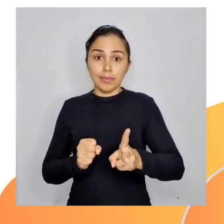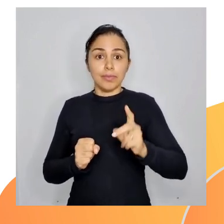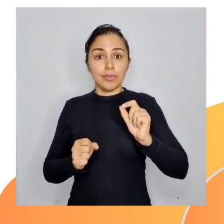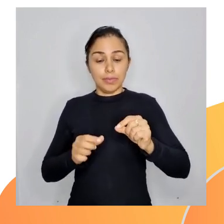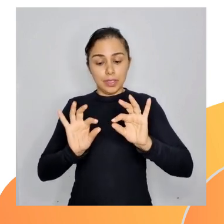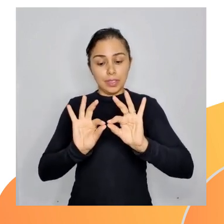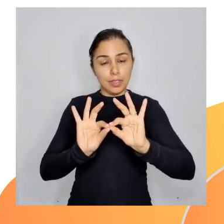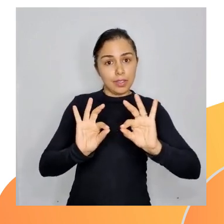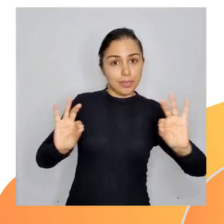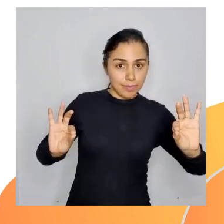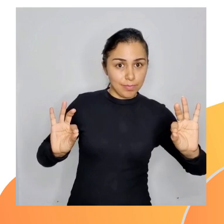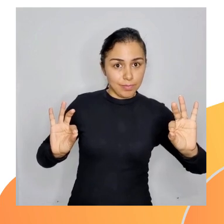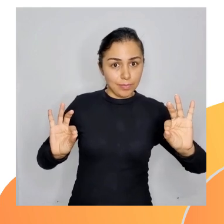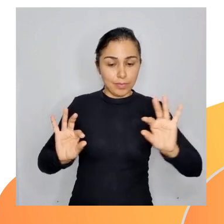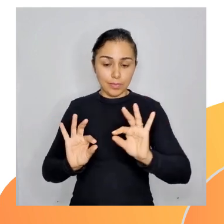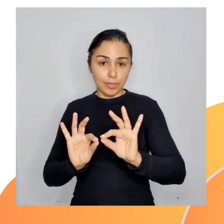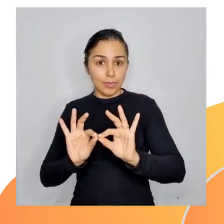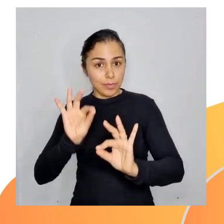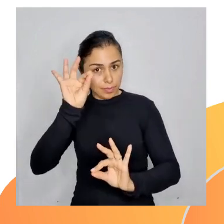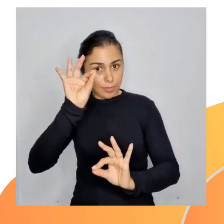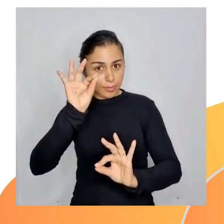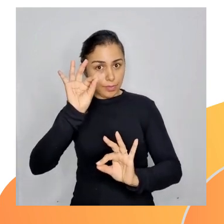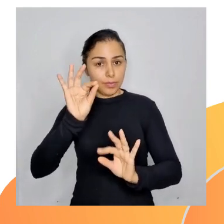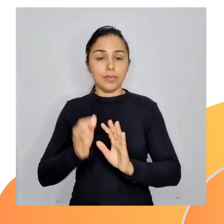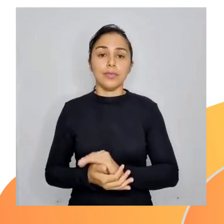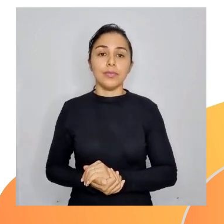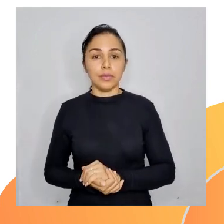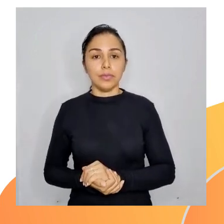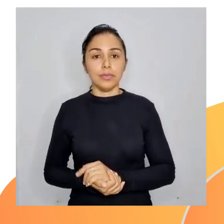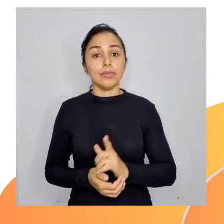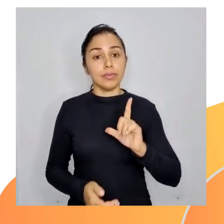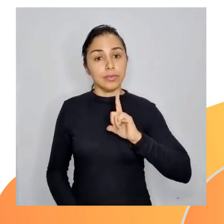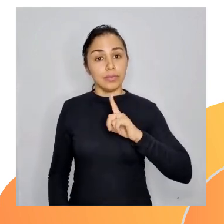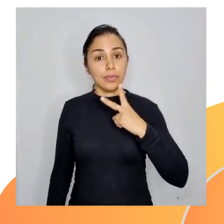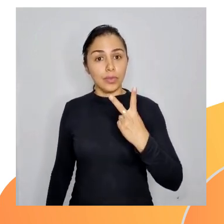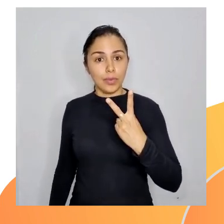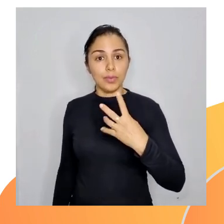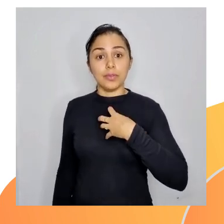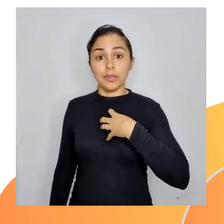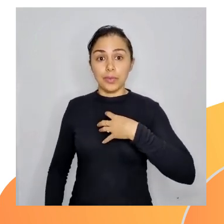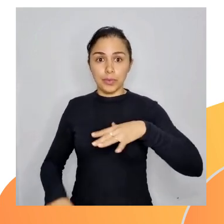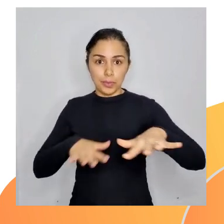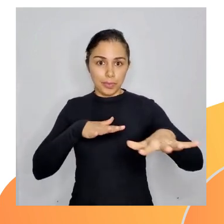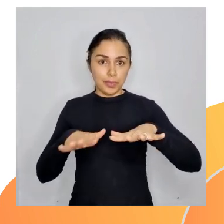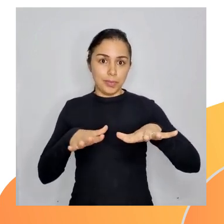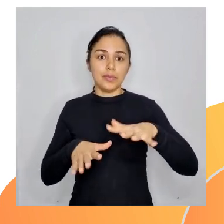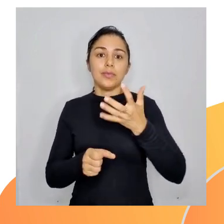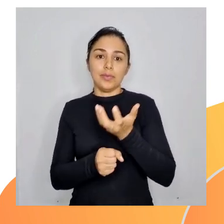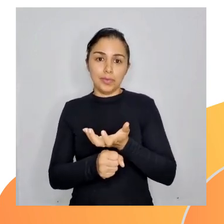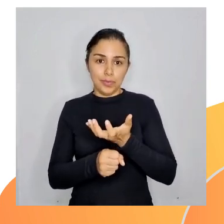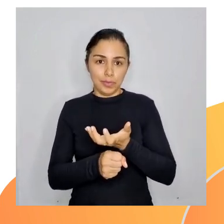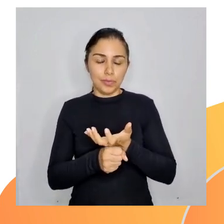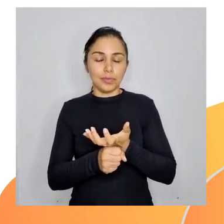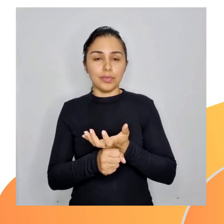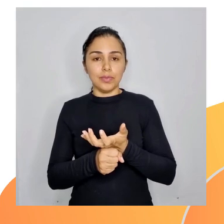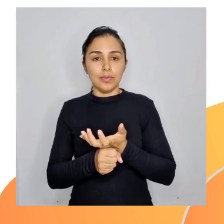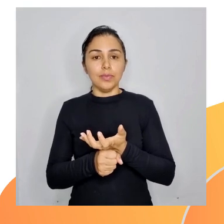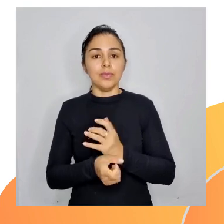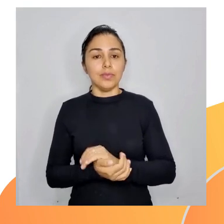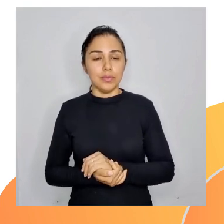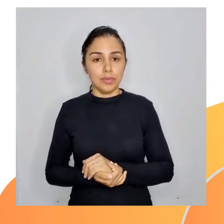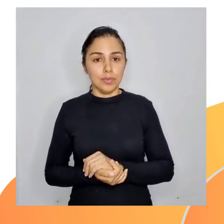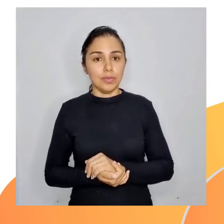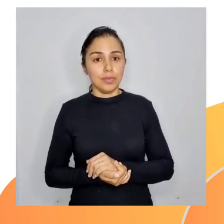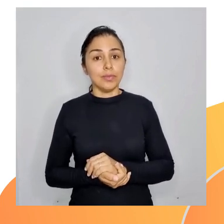ok? Então nós temos duas formas de movimentar, também essa forma de movimentação também é a forma de captura da